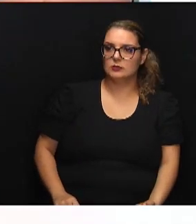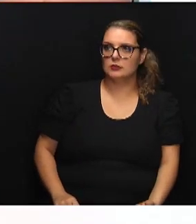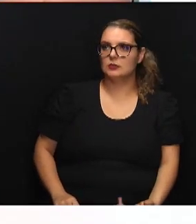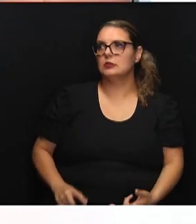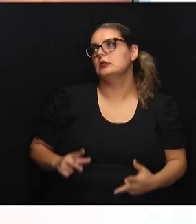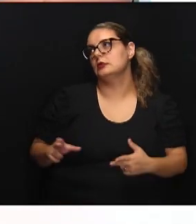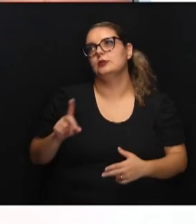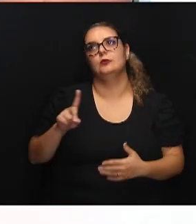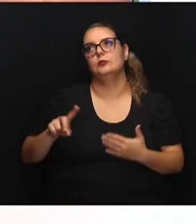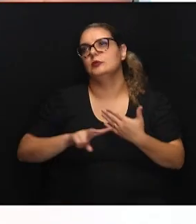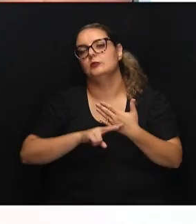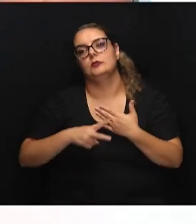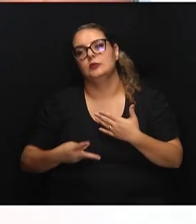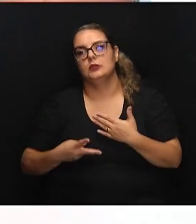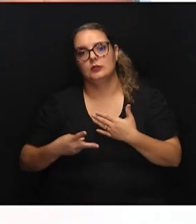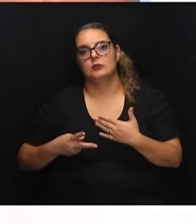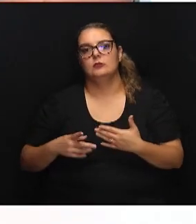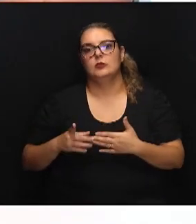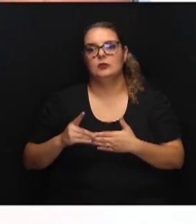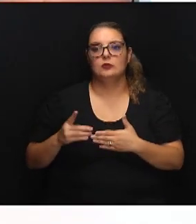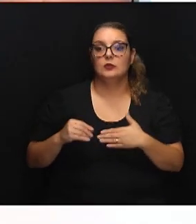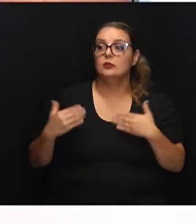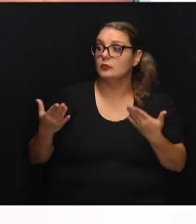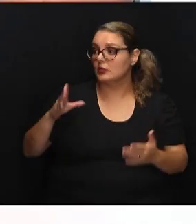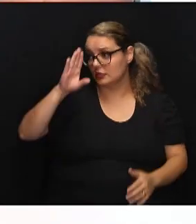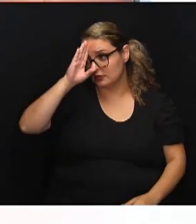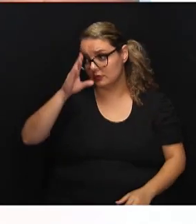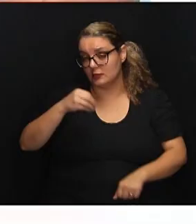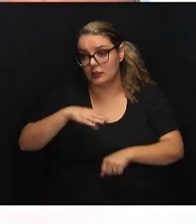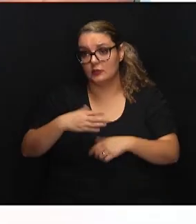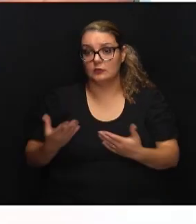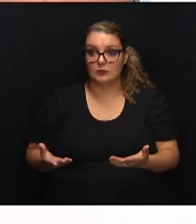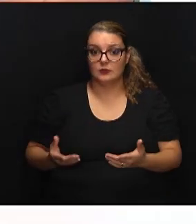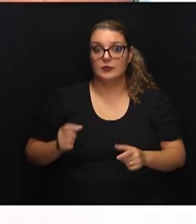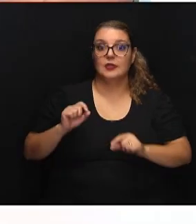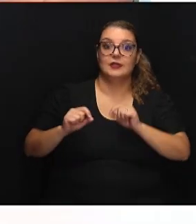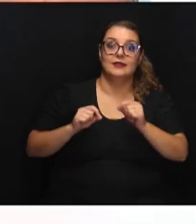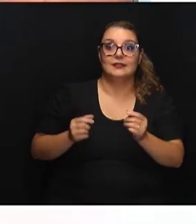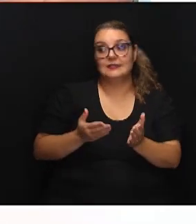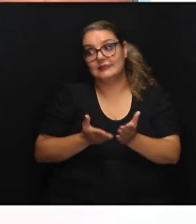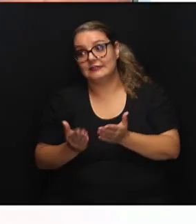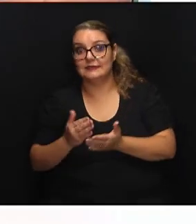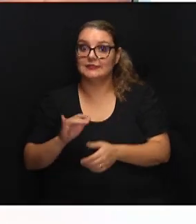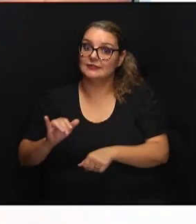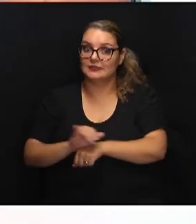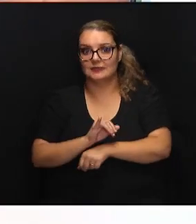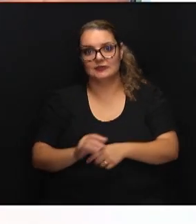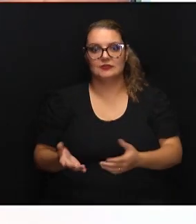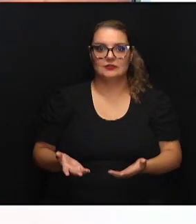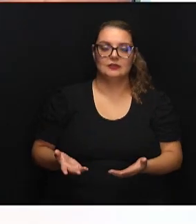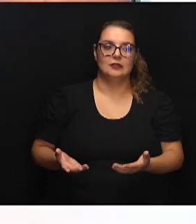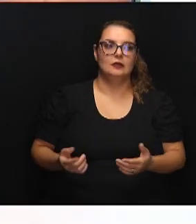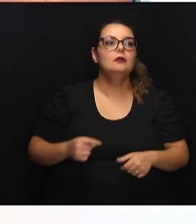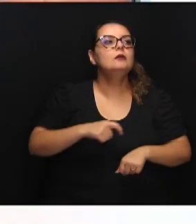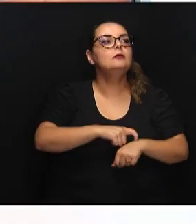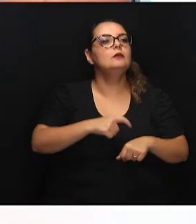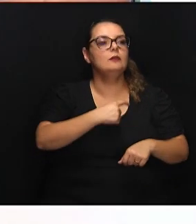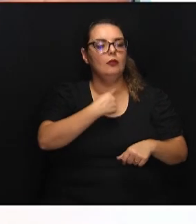afetado com esse impacto causado pelo dólar, né? Quais as principais dicas para tentar escapar? Num curto